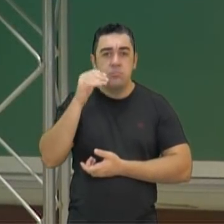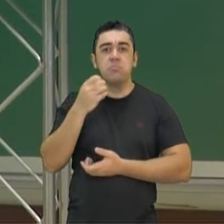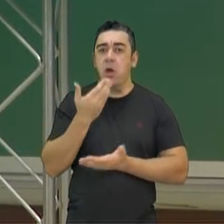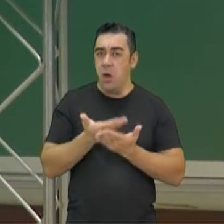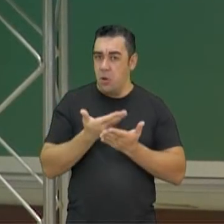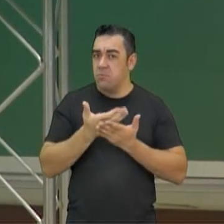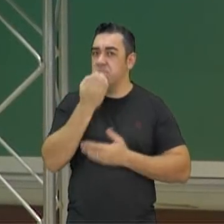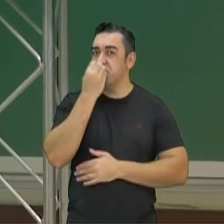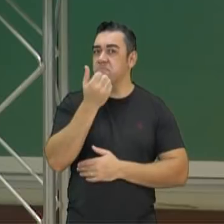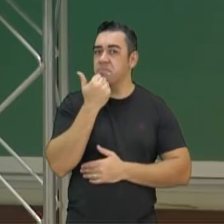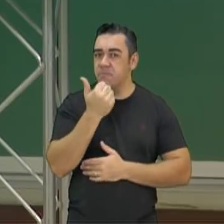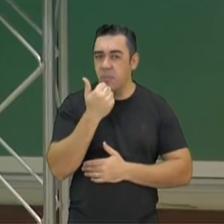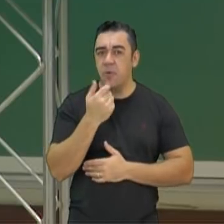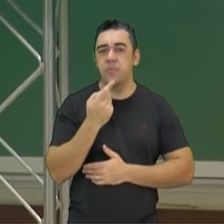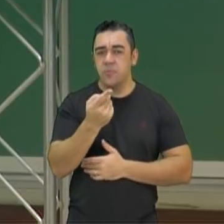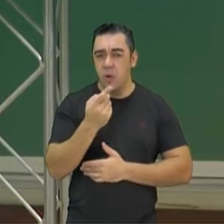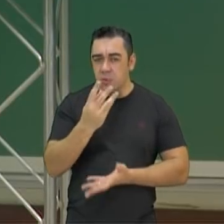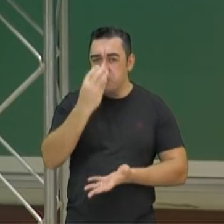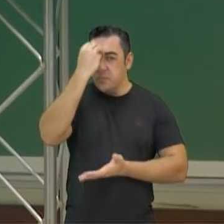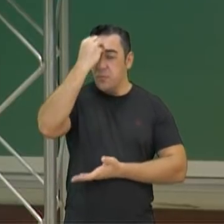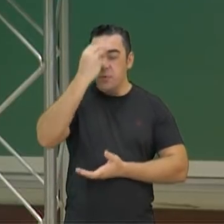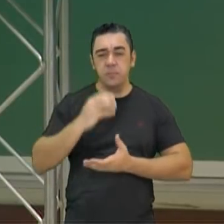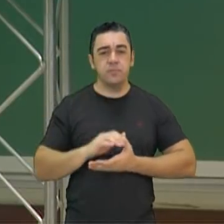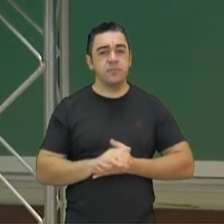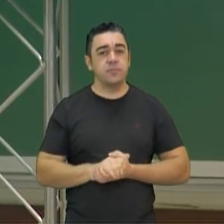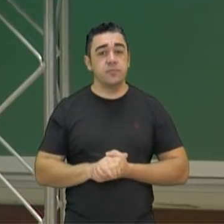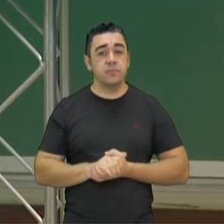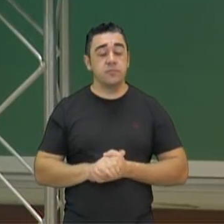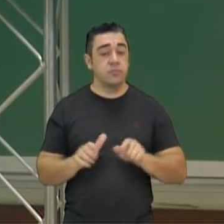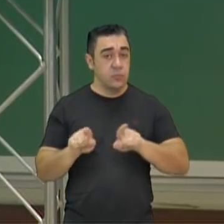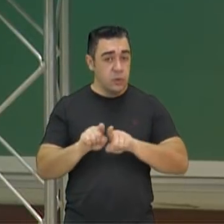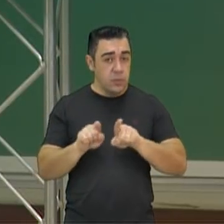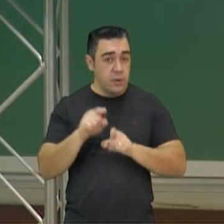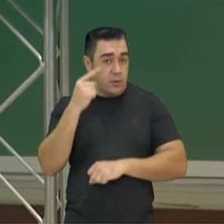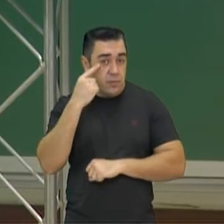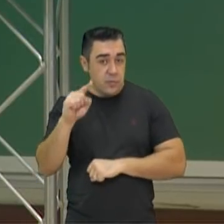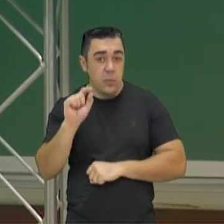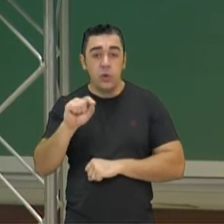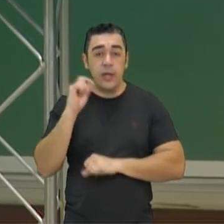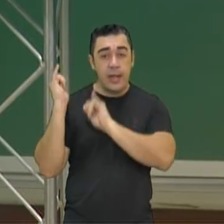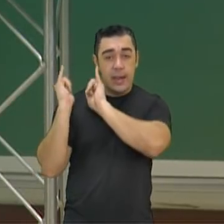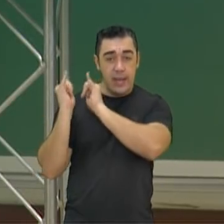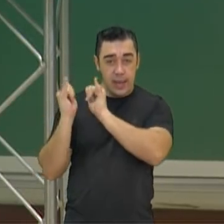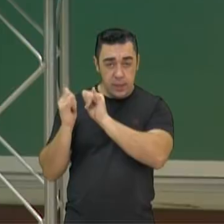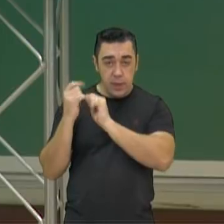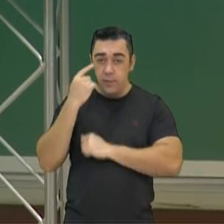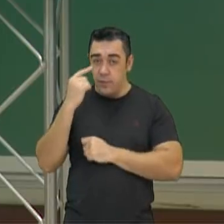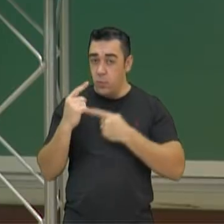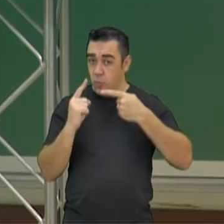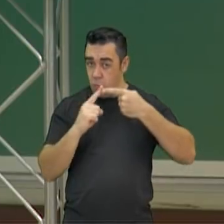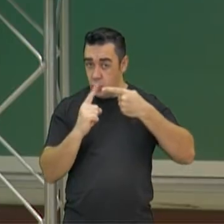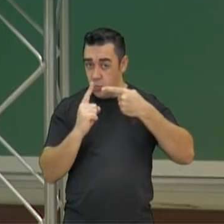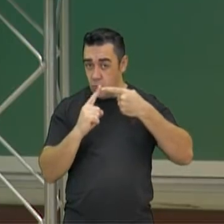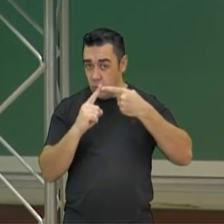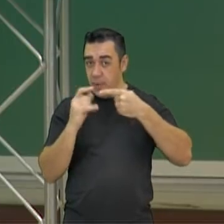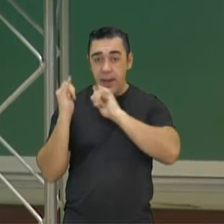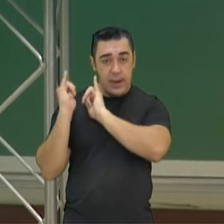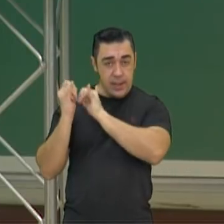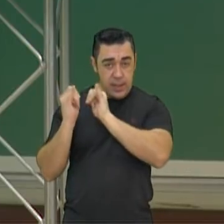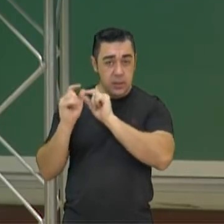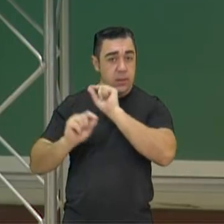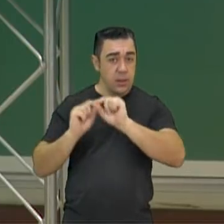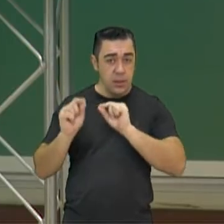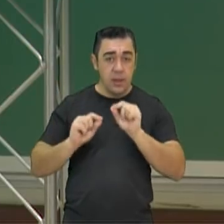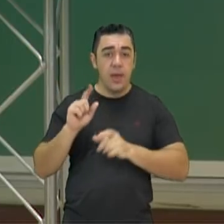assim que a gente, com certeza, ficou na nossa memória, né? Vimos uma lenda, né? Eu falei para vocês que tinha duas, mas a gente só viu uma aqui, que foi a lenda